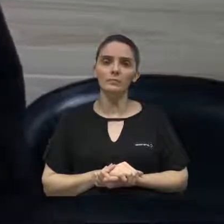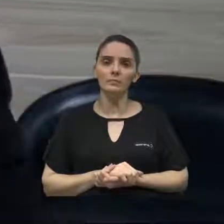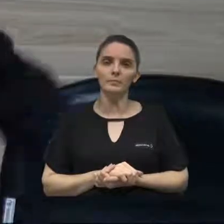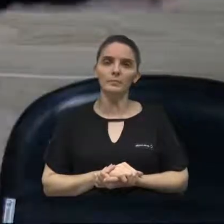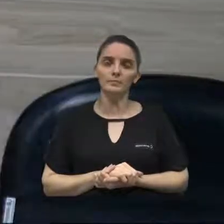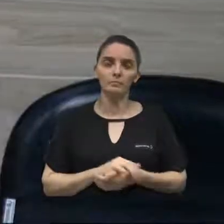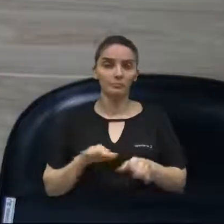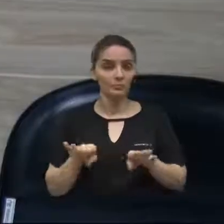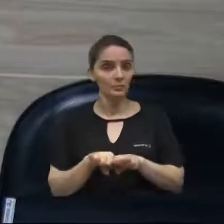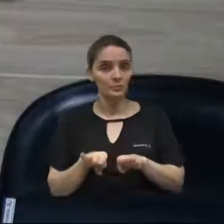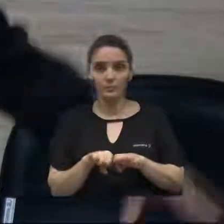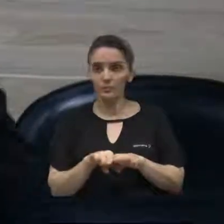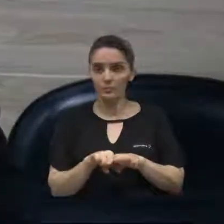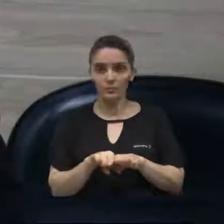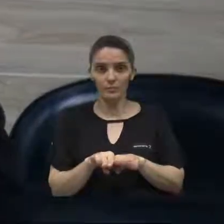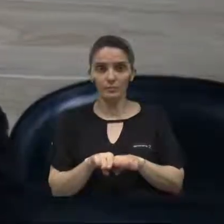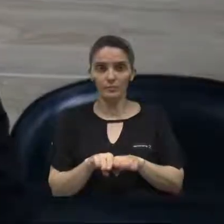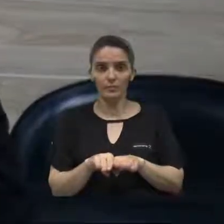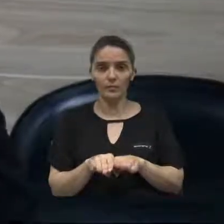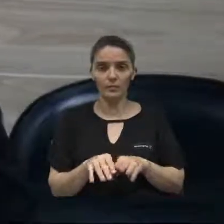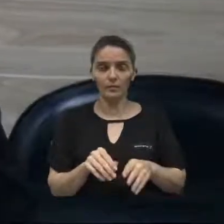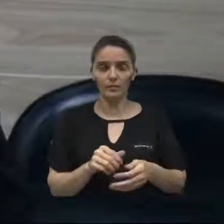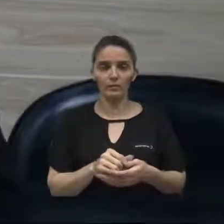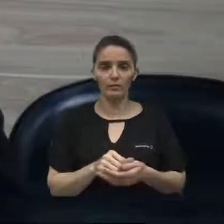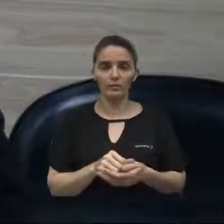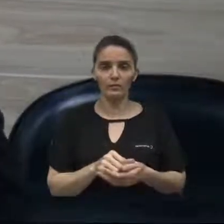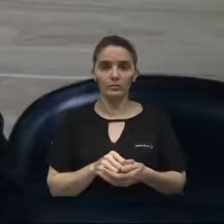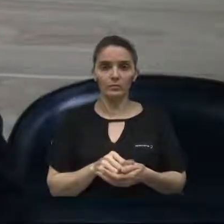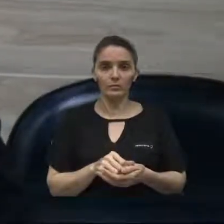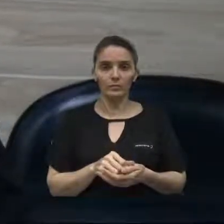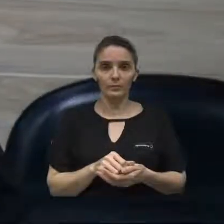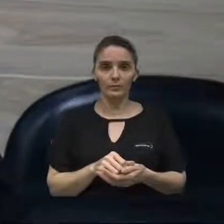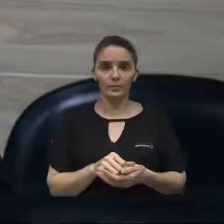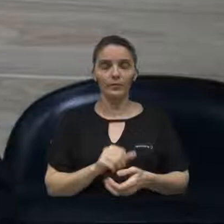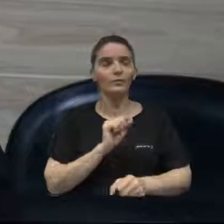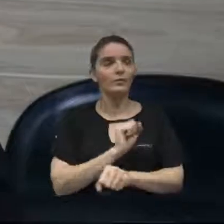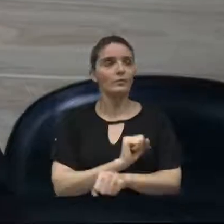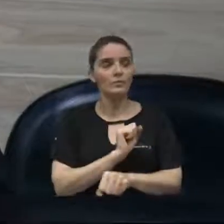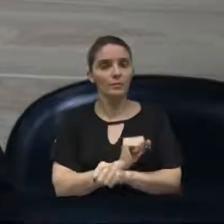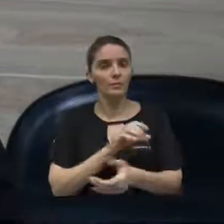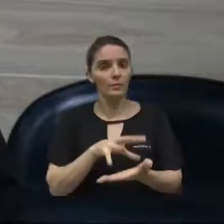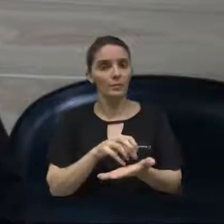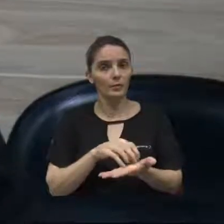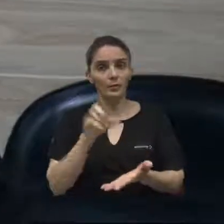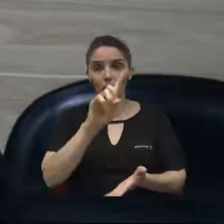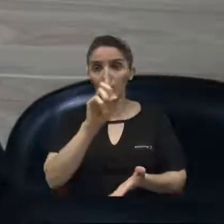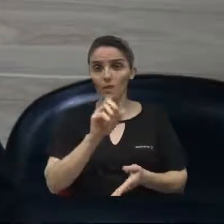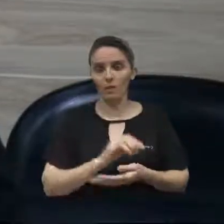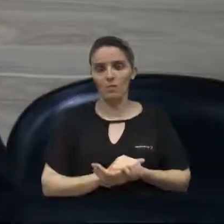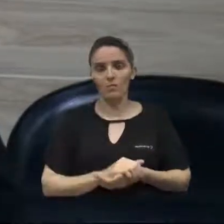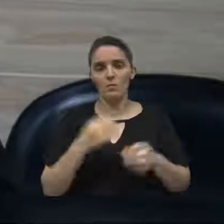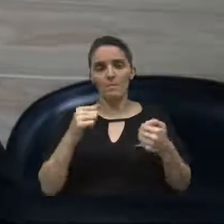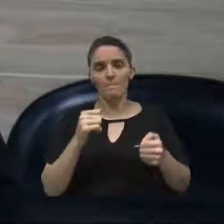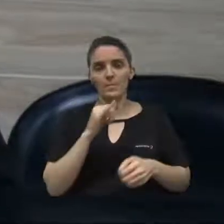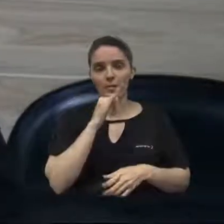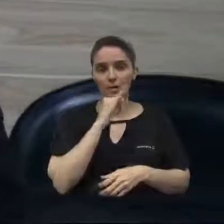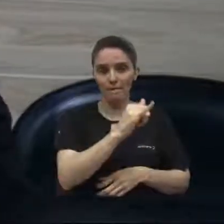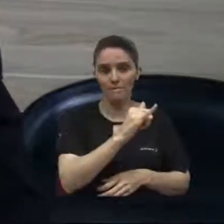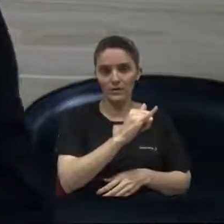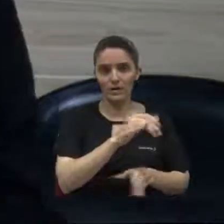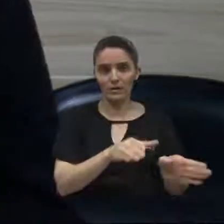E também não suspende mais a matrícula, e sim encaminha para o Conselho Tutelar para que tome